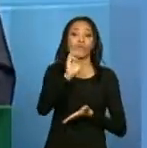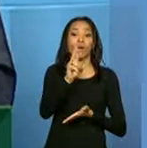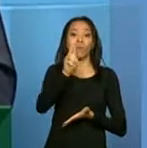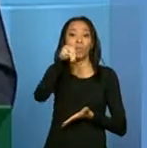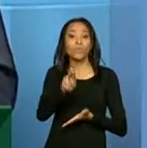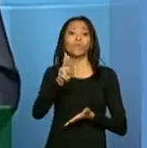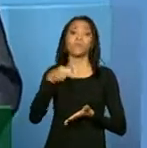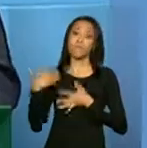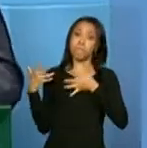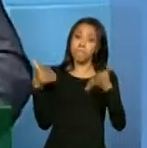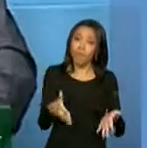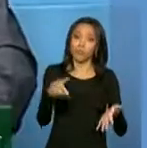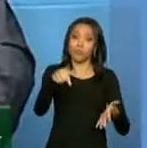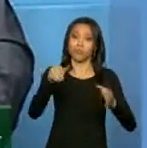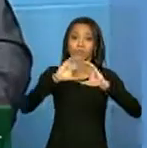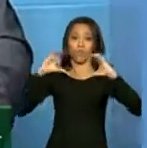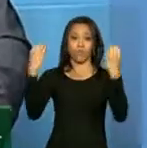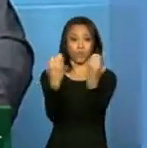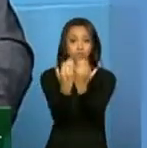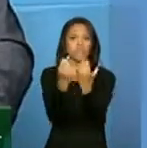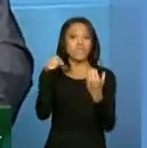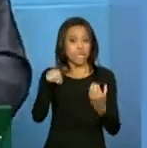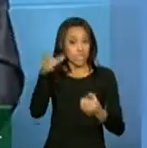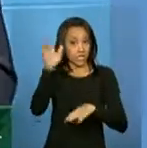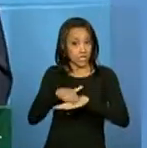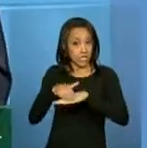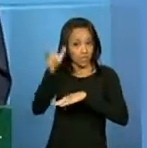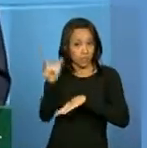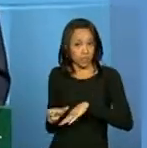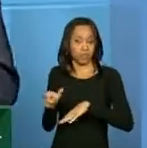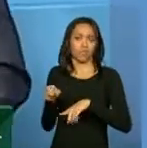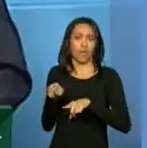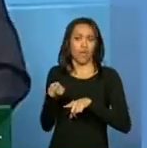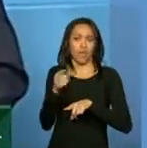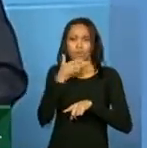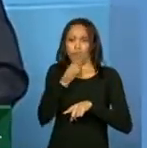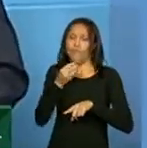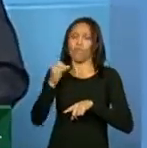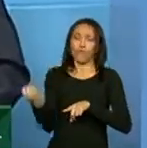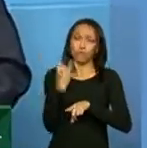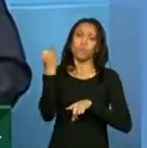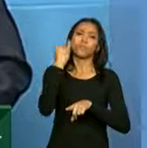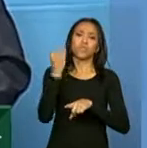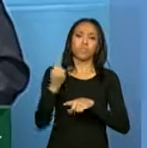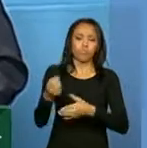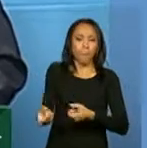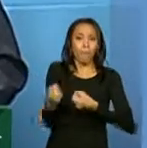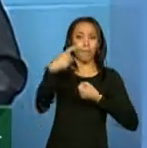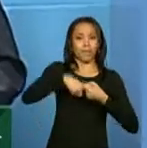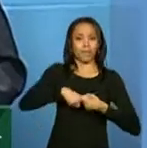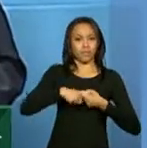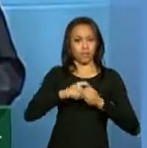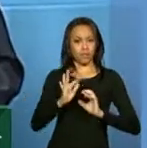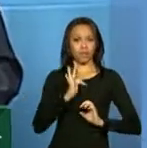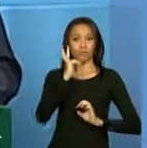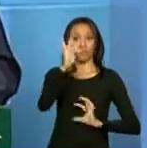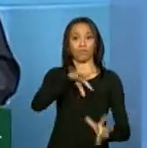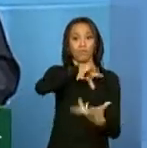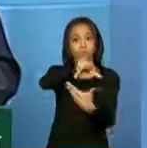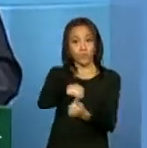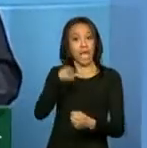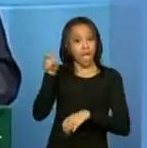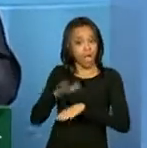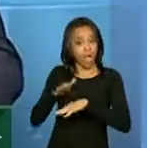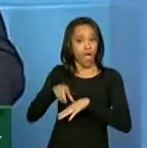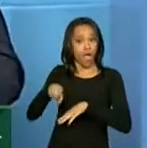conferência, e eu acho que a contribuição dele foi essencial como parte da nossa parceria global para o futuro, porque eles serão uma